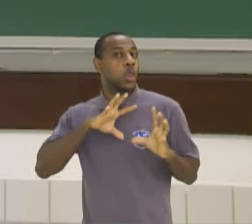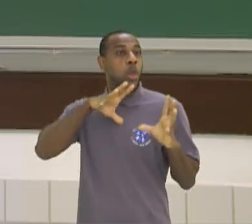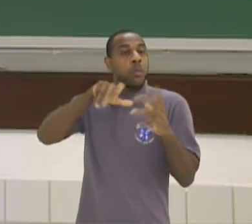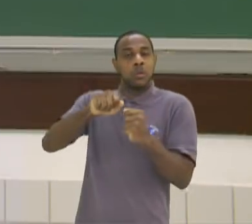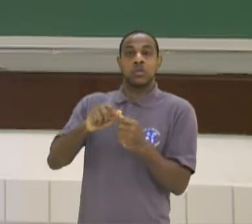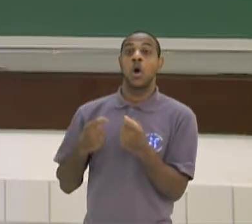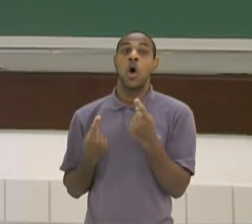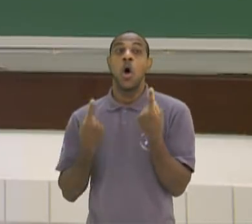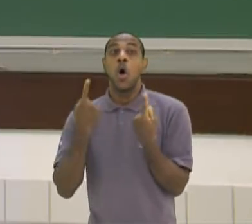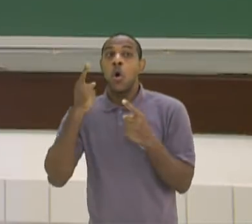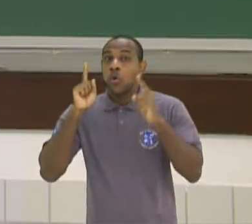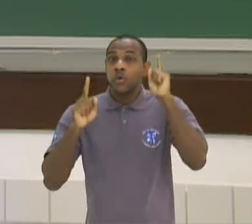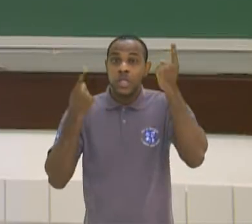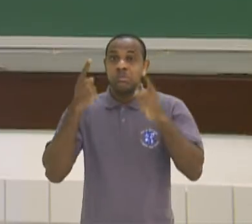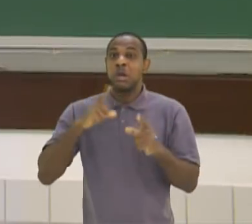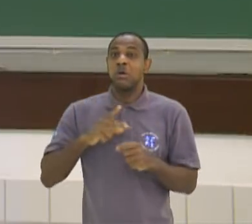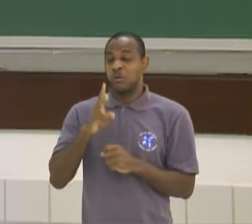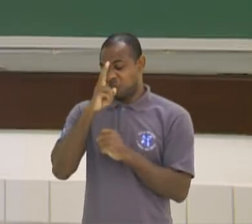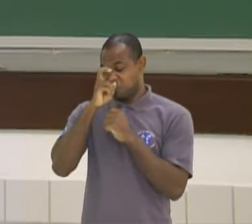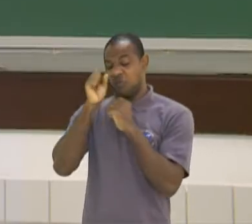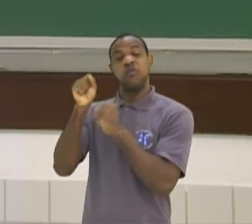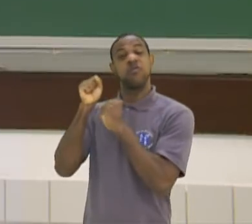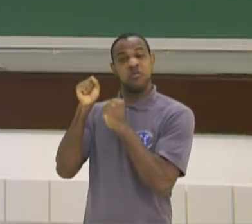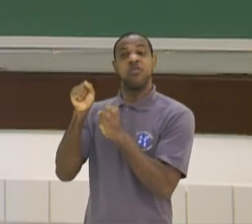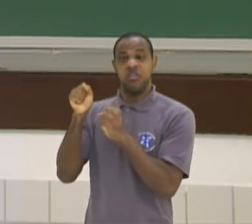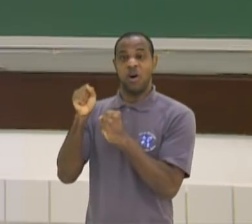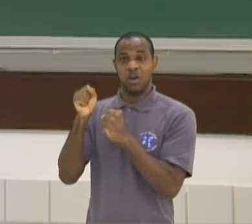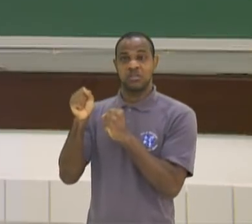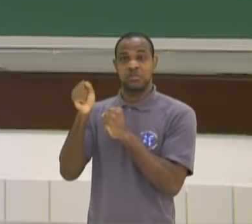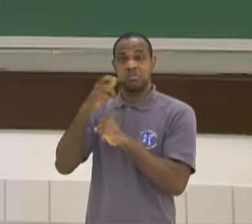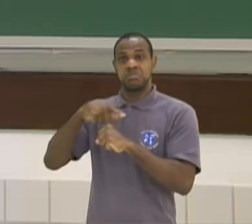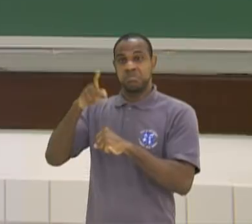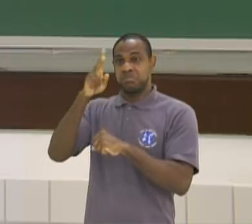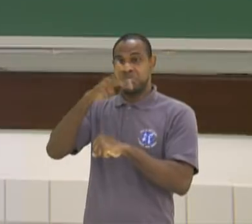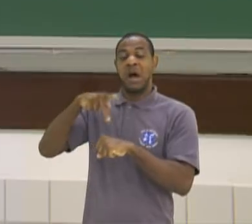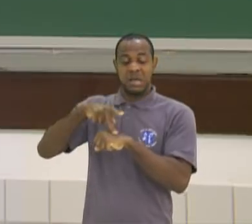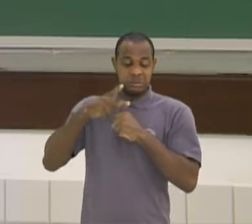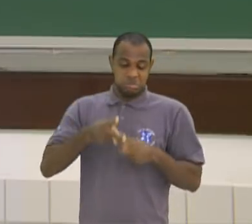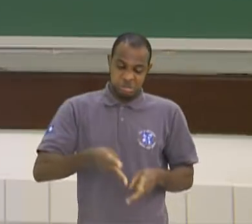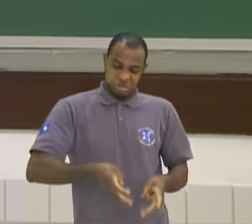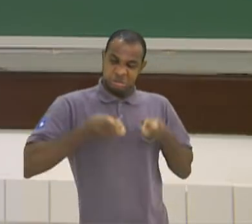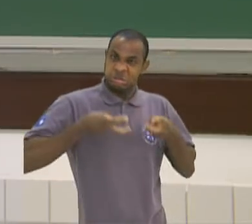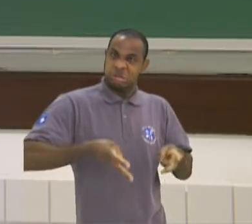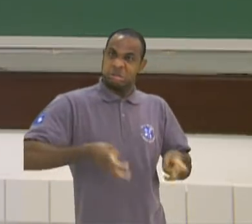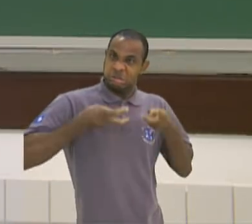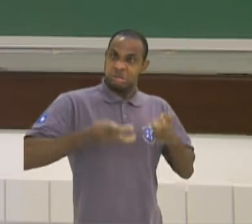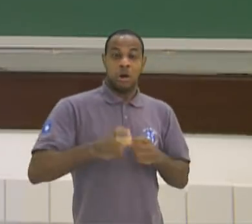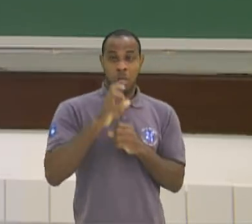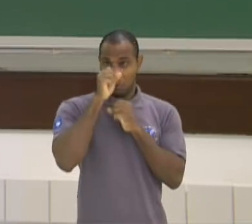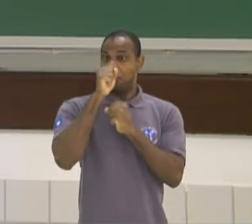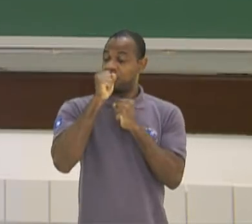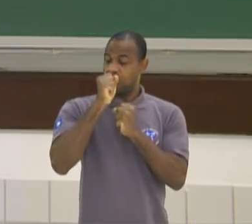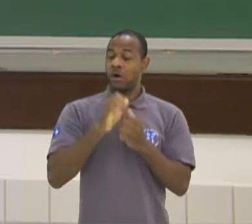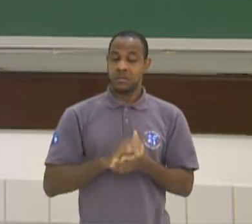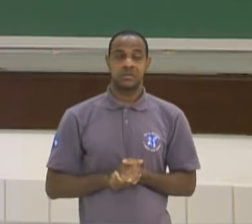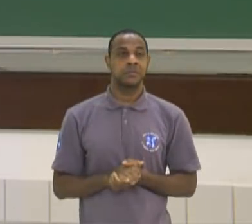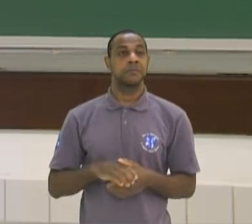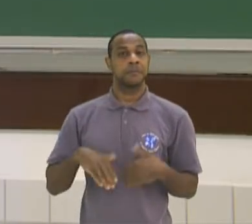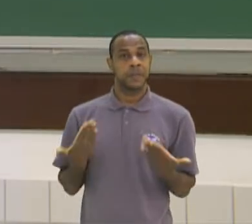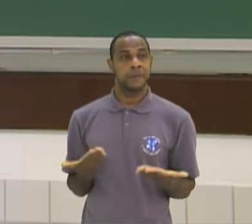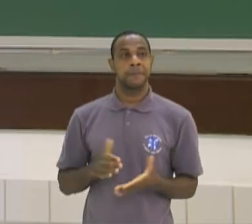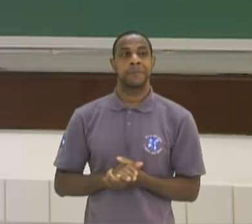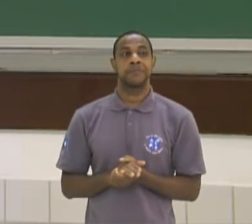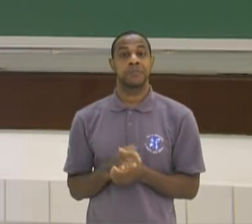então, forte país explorador das riquezas minerais, da mineração. Tá aí para você o exemplo.